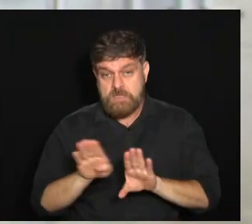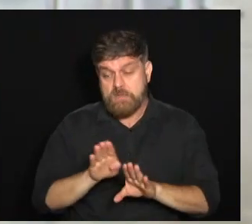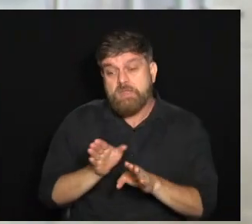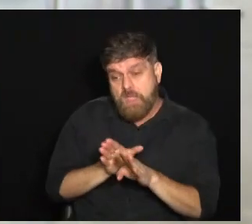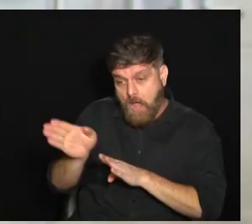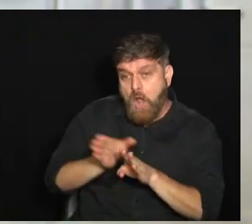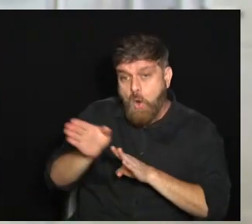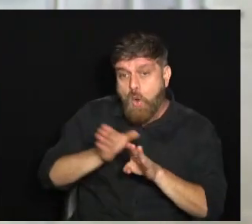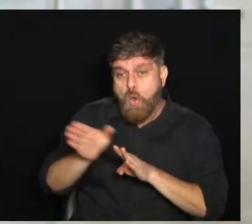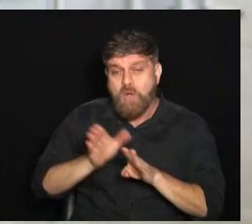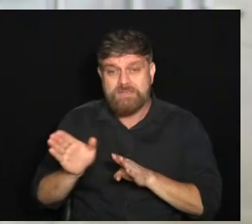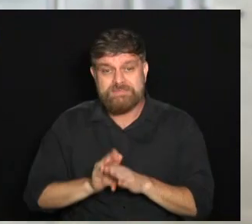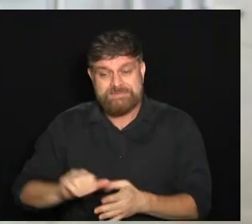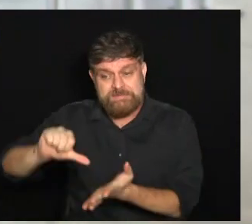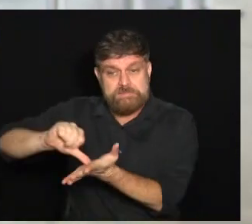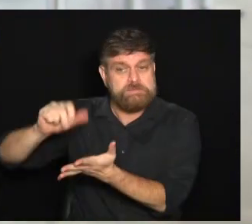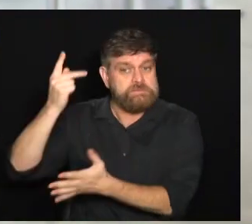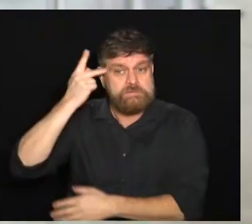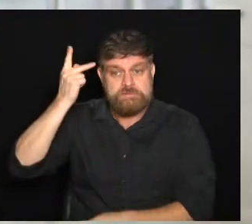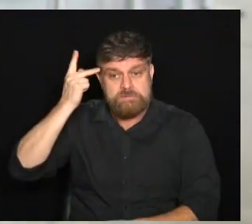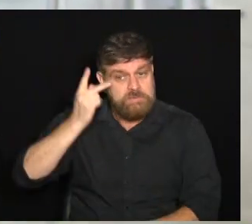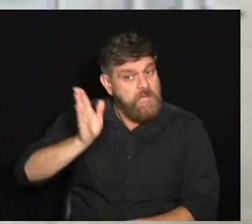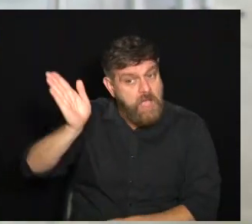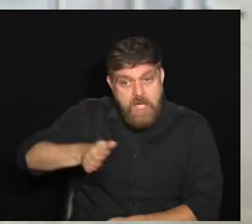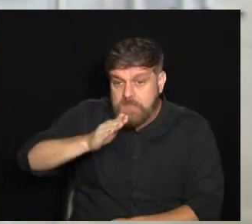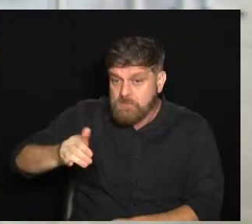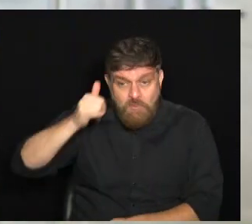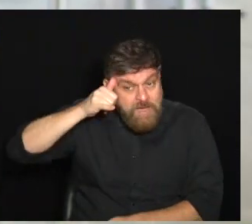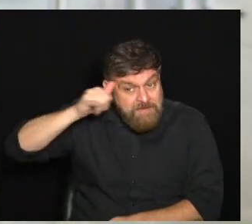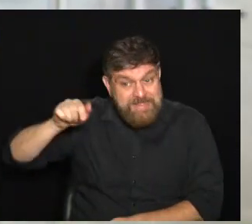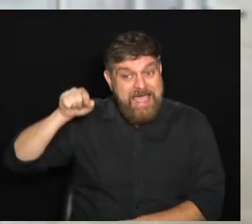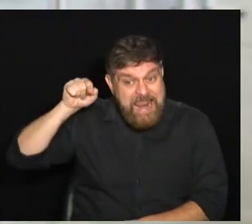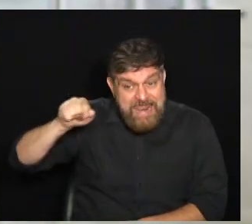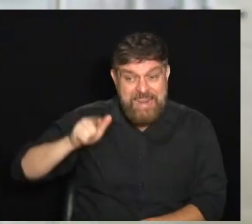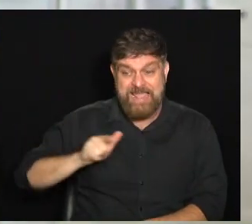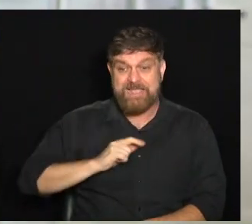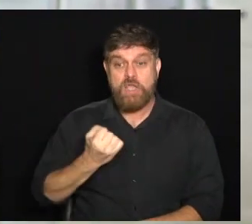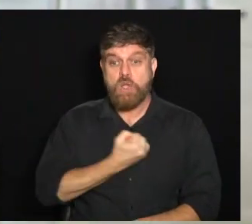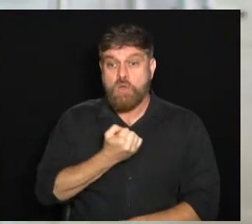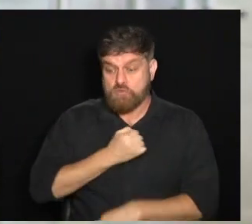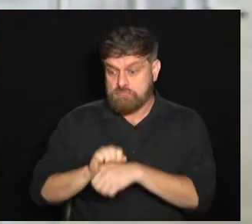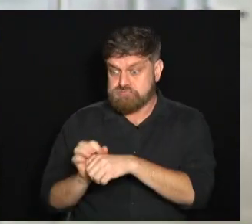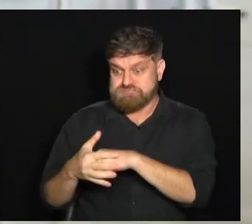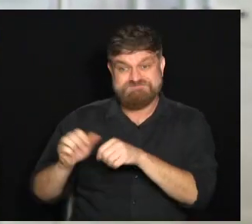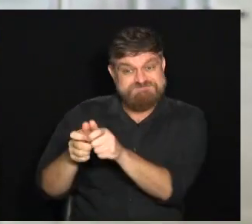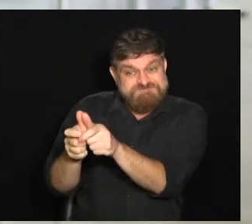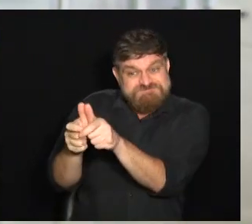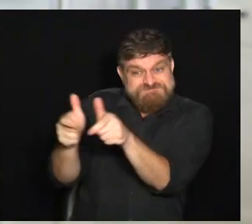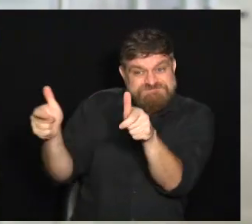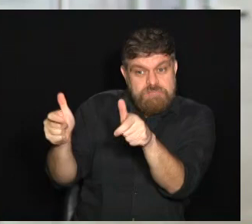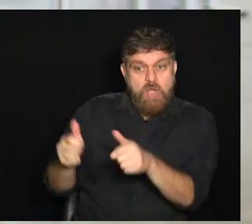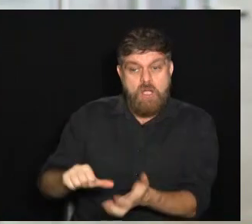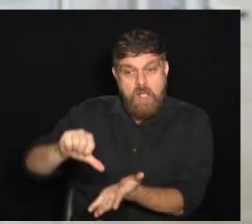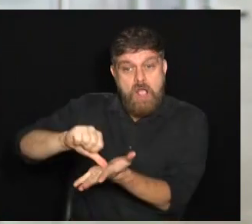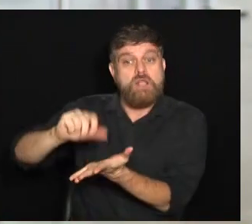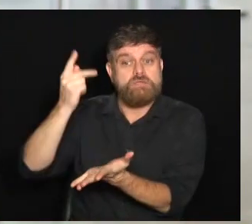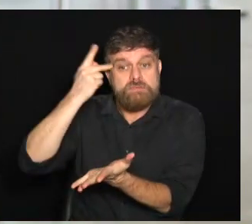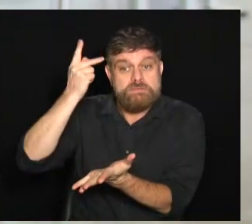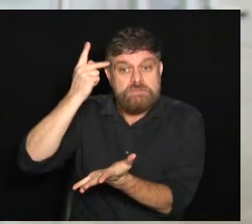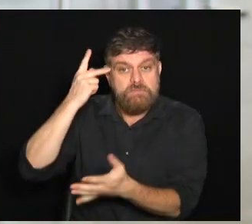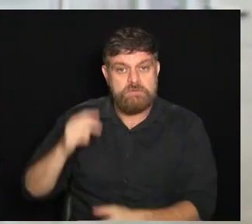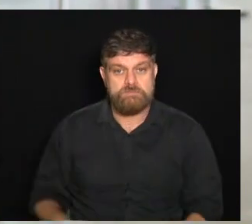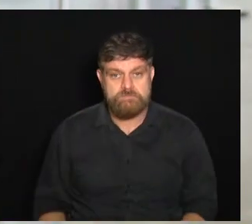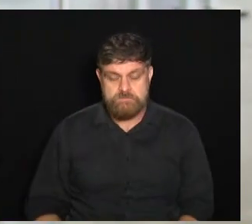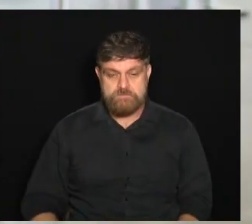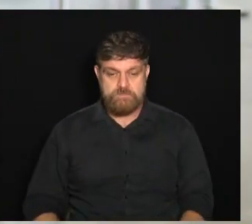né, para a capital, São Paulo, para não ir para lá, já que é a cidade com mais casos confirmados da doença. Aqui